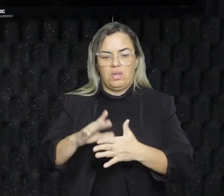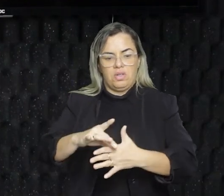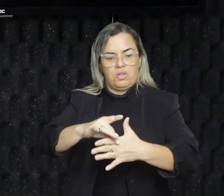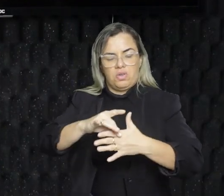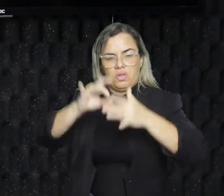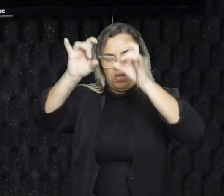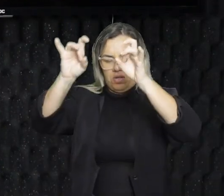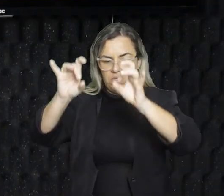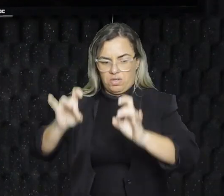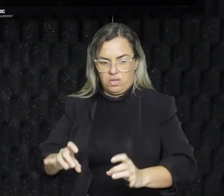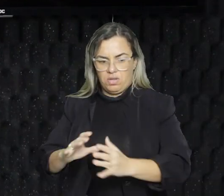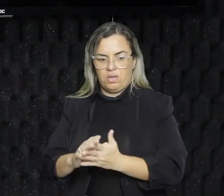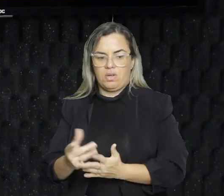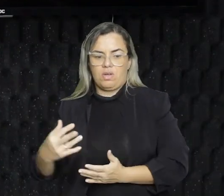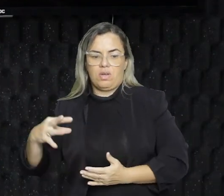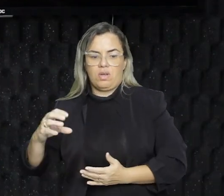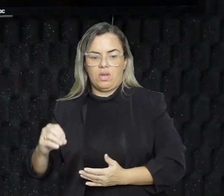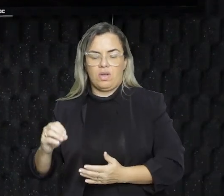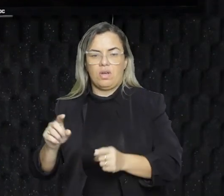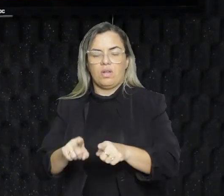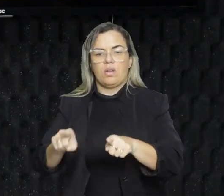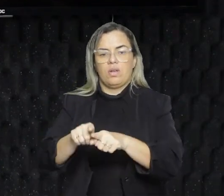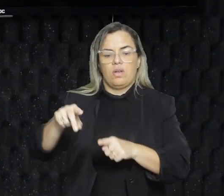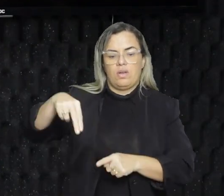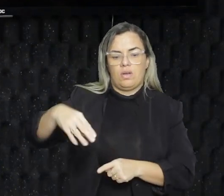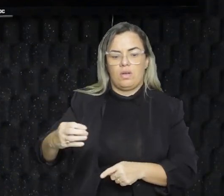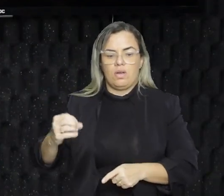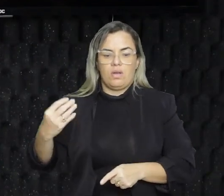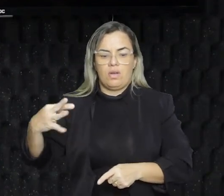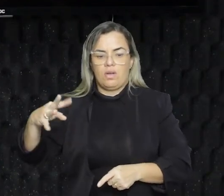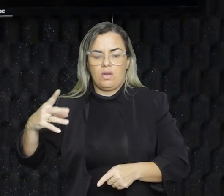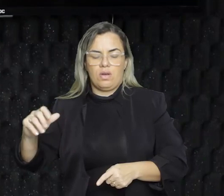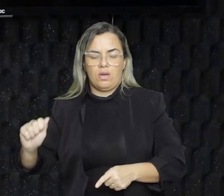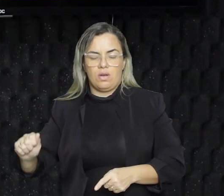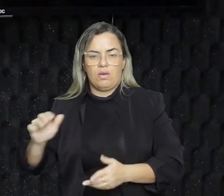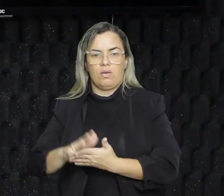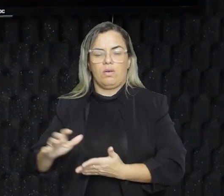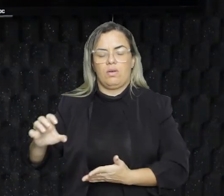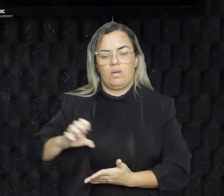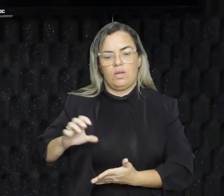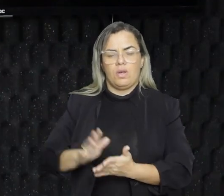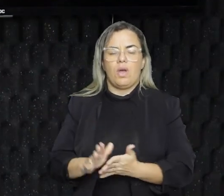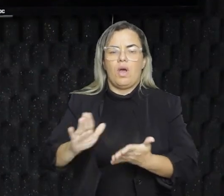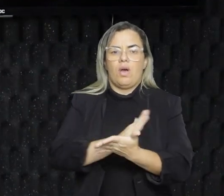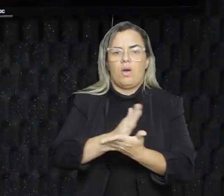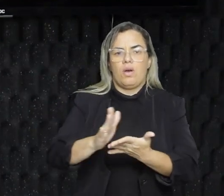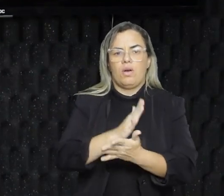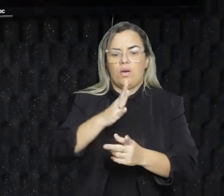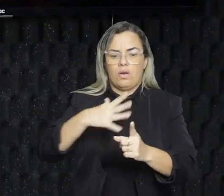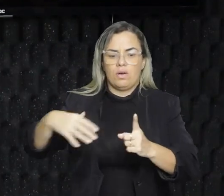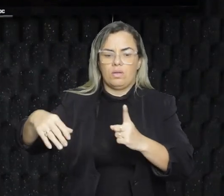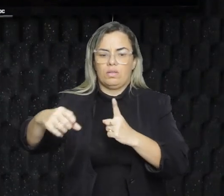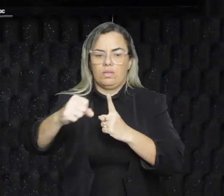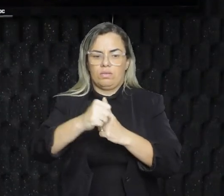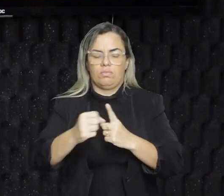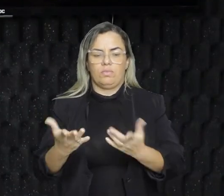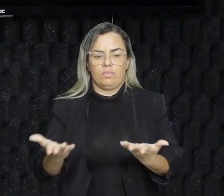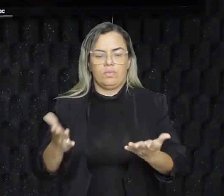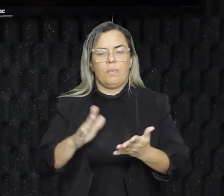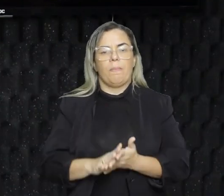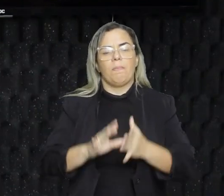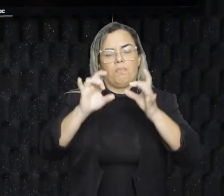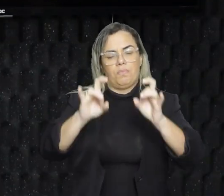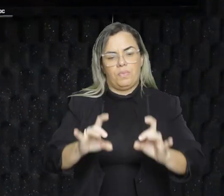nobreza, e alguns setores da sociedade, setores comuns, também participando da sociedade de corte. Muito